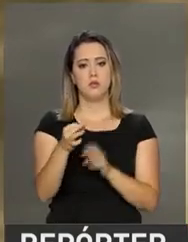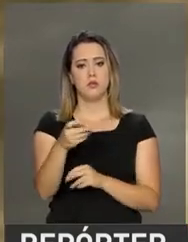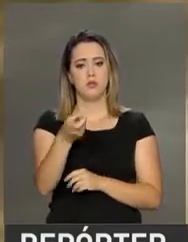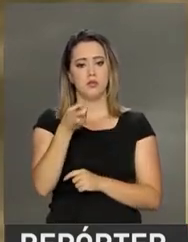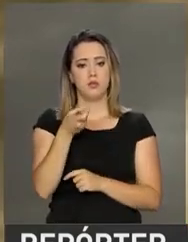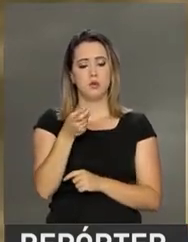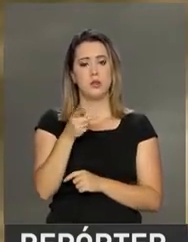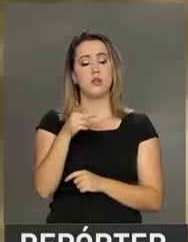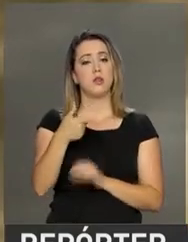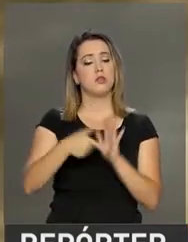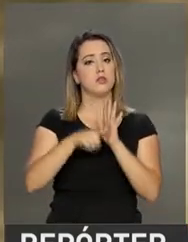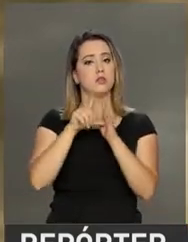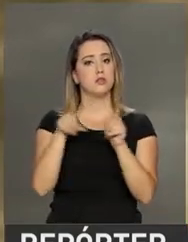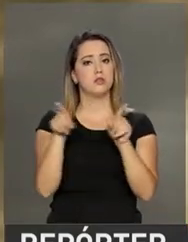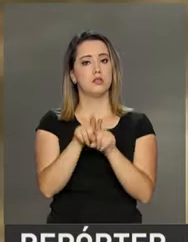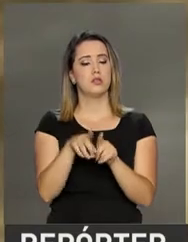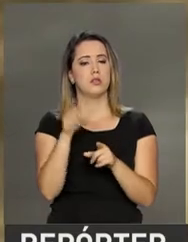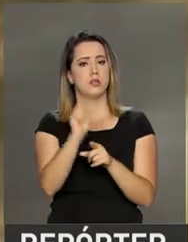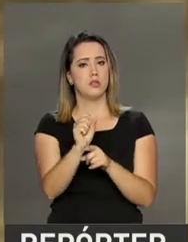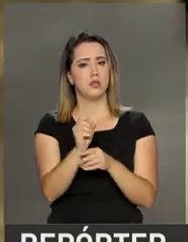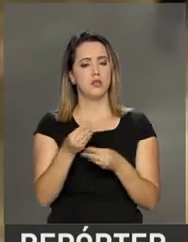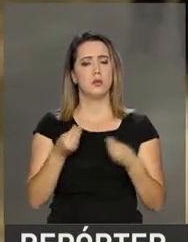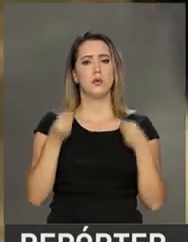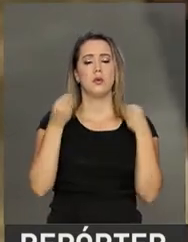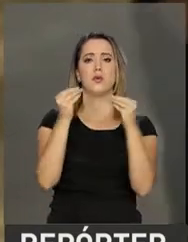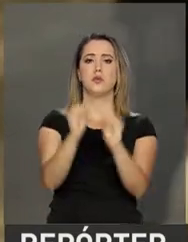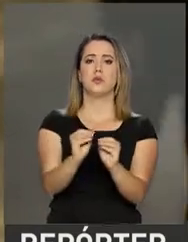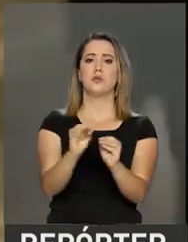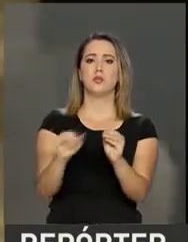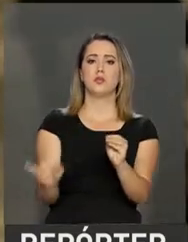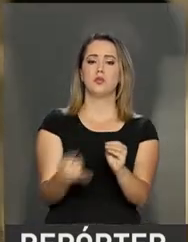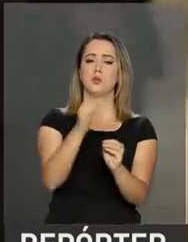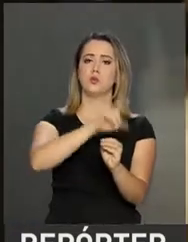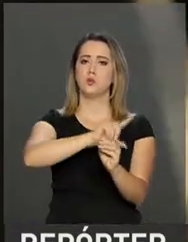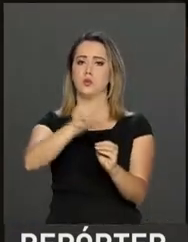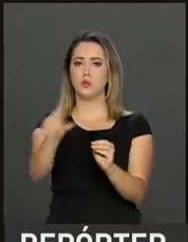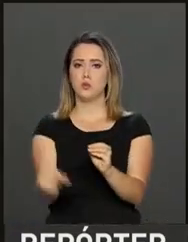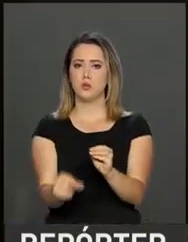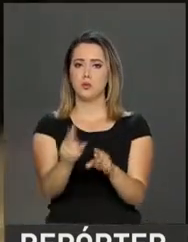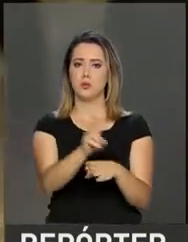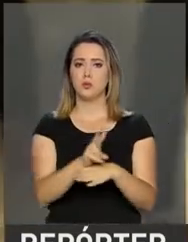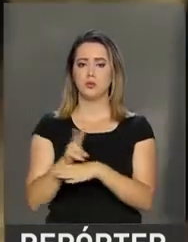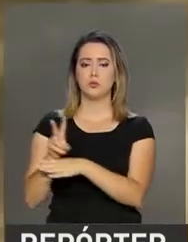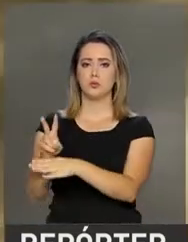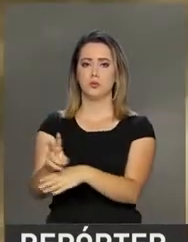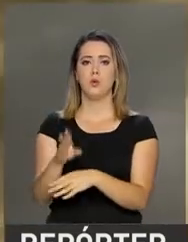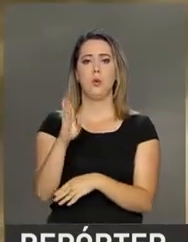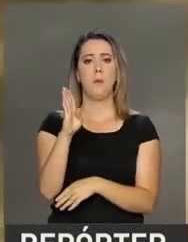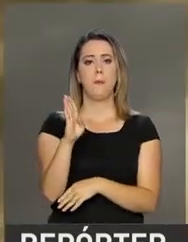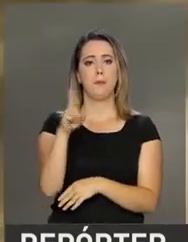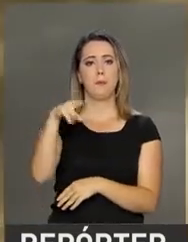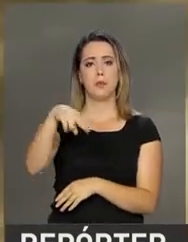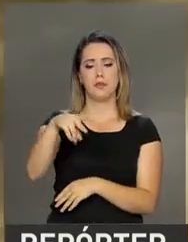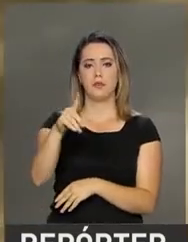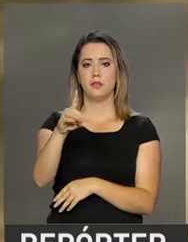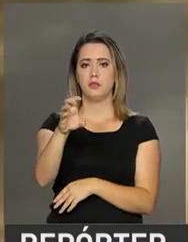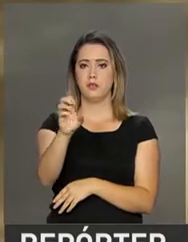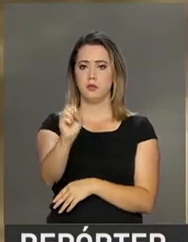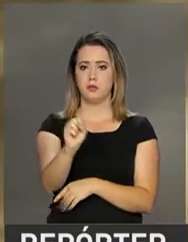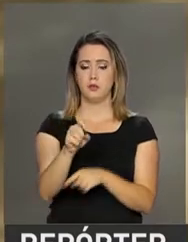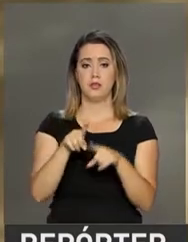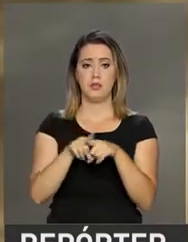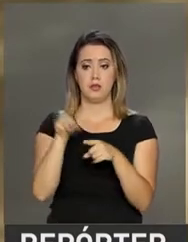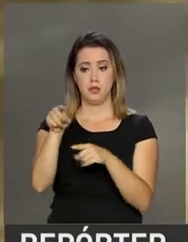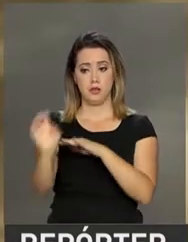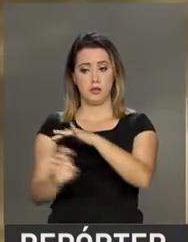como tjlp oferecia juros menores nos financiamentos do bnds aos empresários mas no